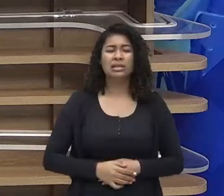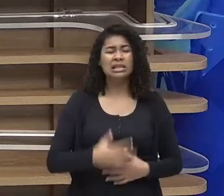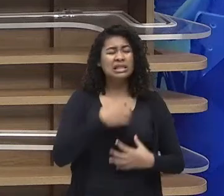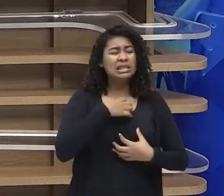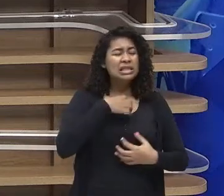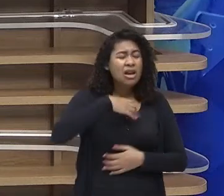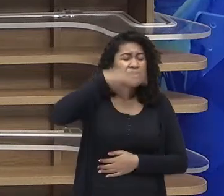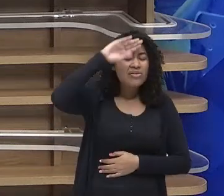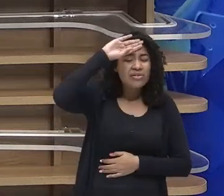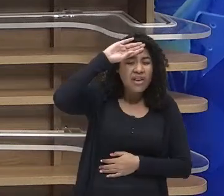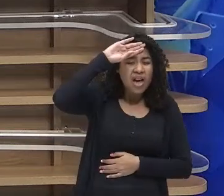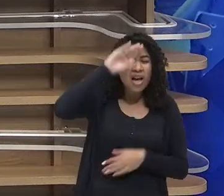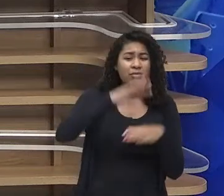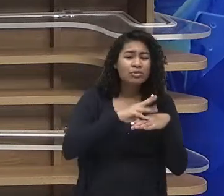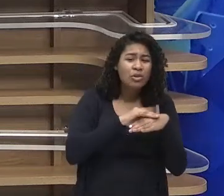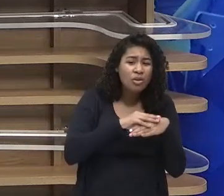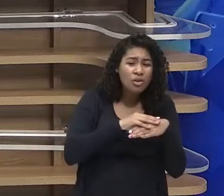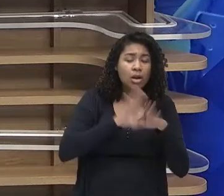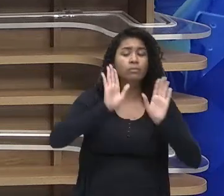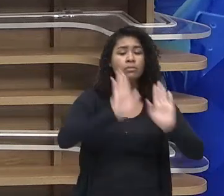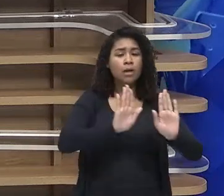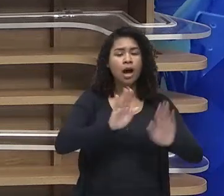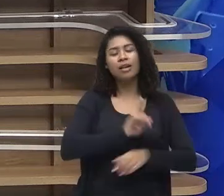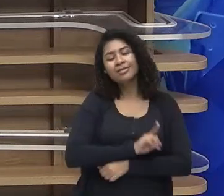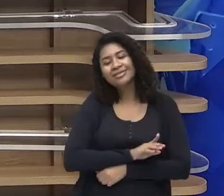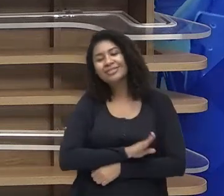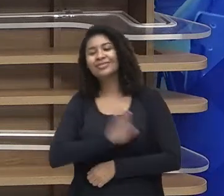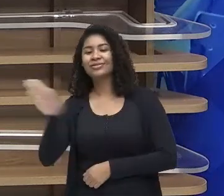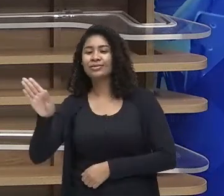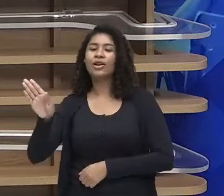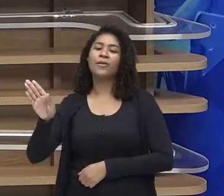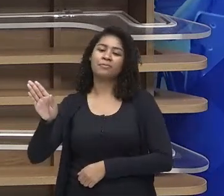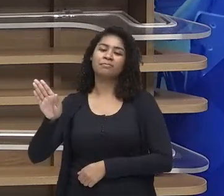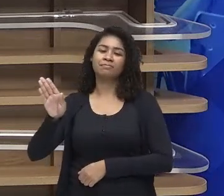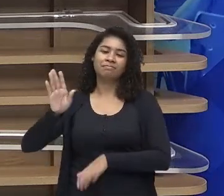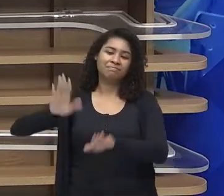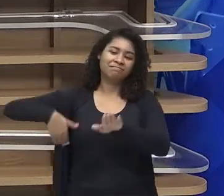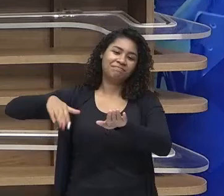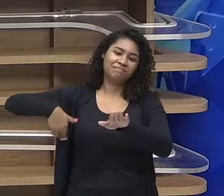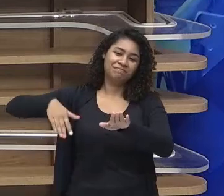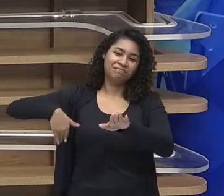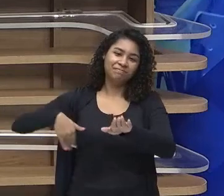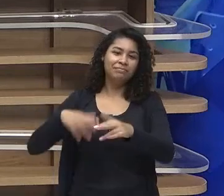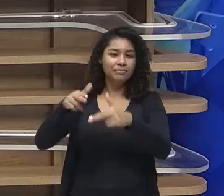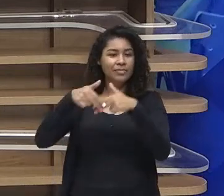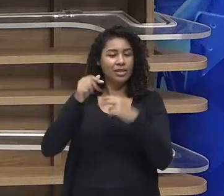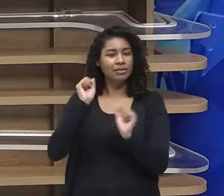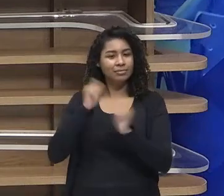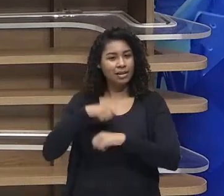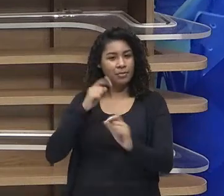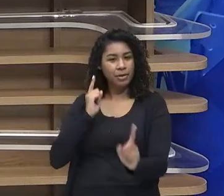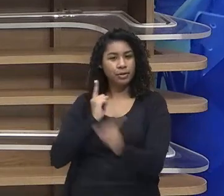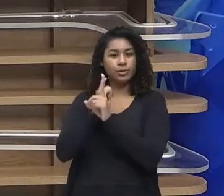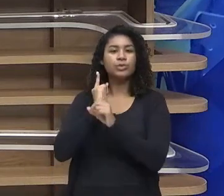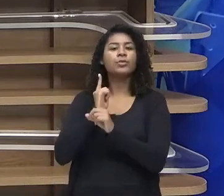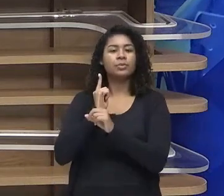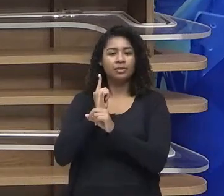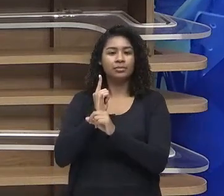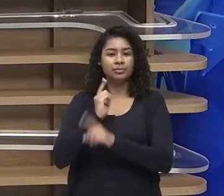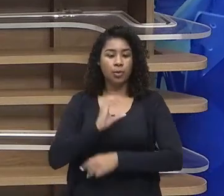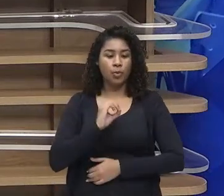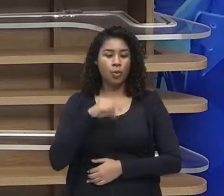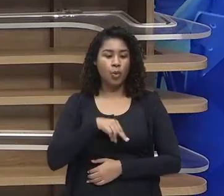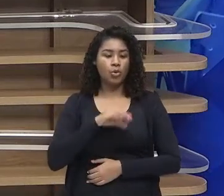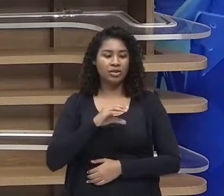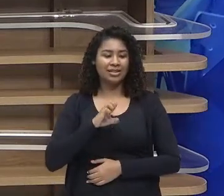praia. Fato contrário. É ali que nós observamos, é aí que nós percebemos uma concessiva. Fato contrário.